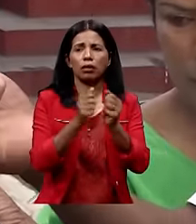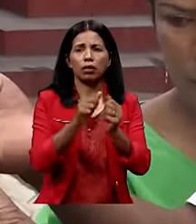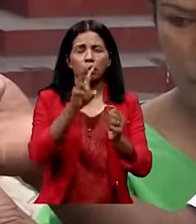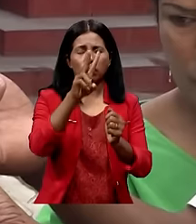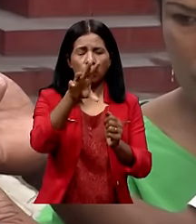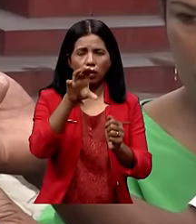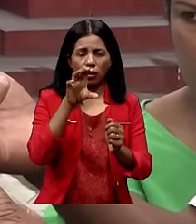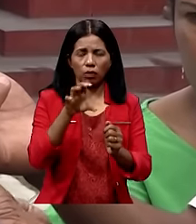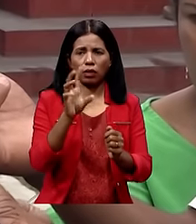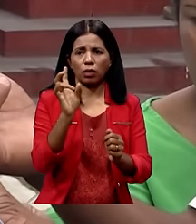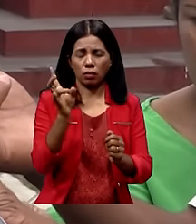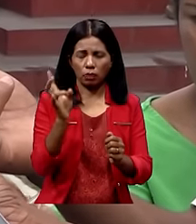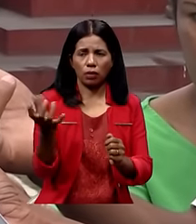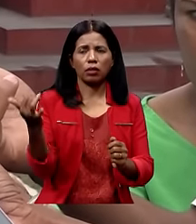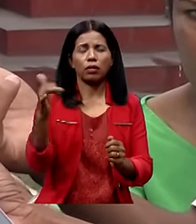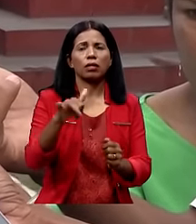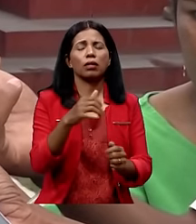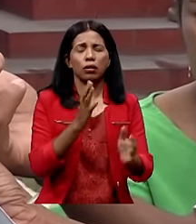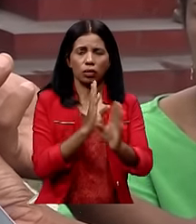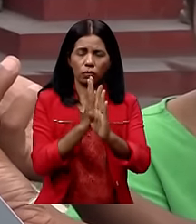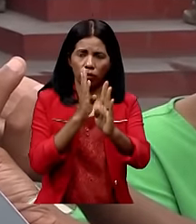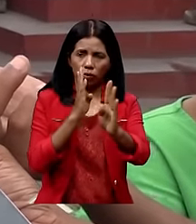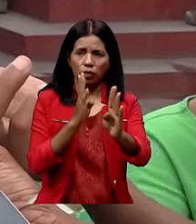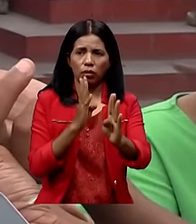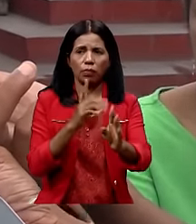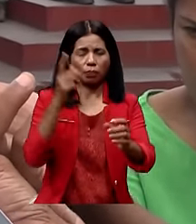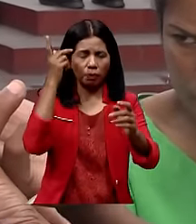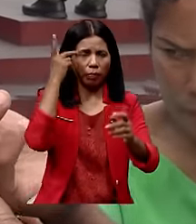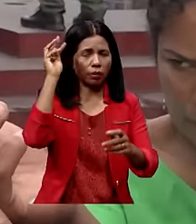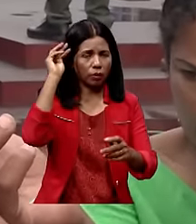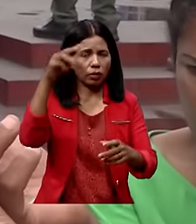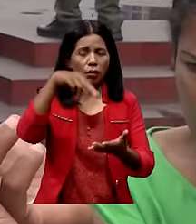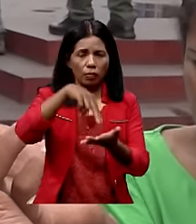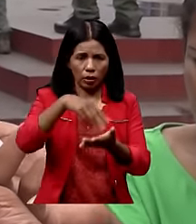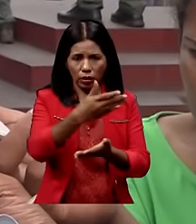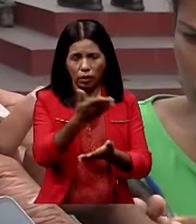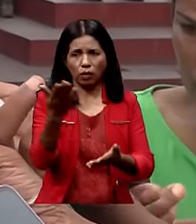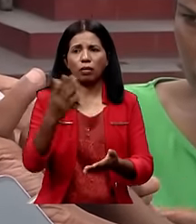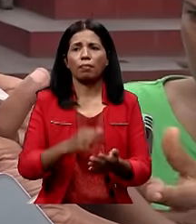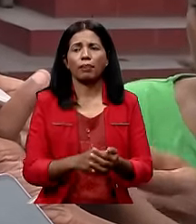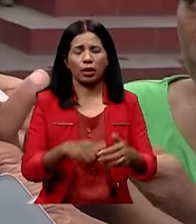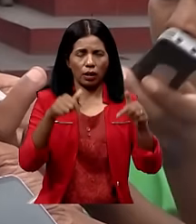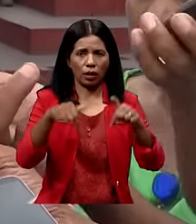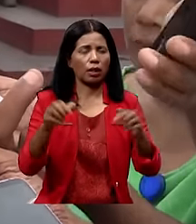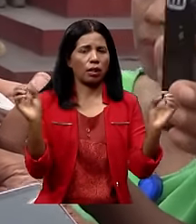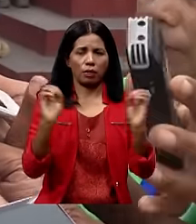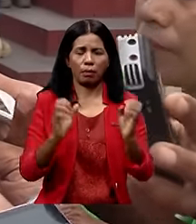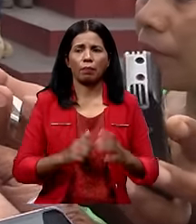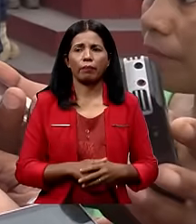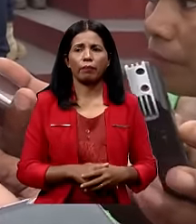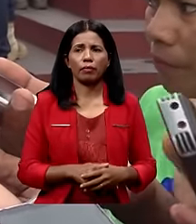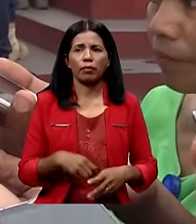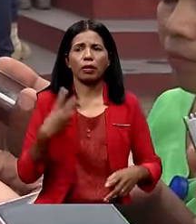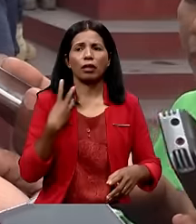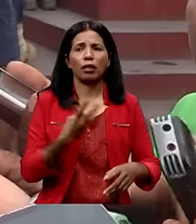232 pessoas ne mak oin sir formante sigwa mak oin sir permiso bahamri ke sirian oin ne. Ba ina ba, ako ina la, ina la. Ina mas ita